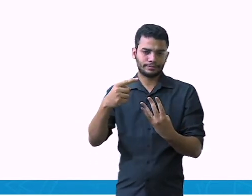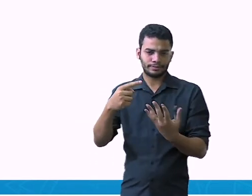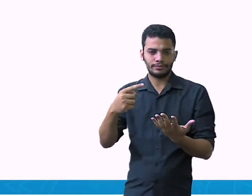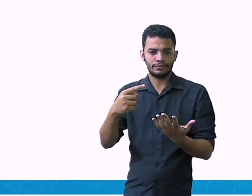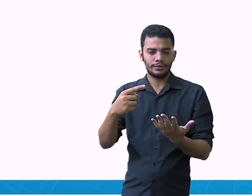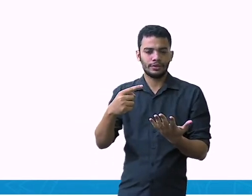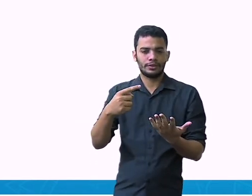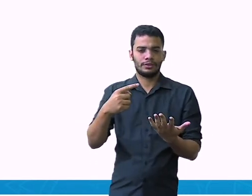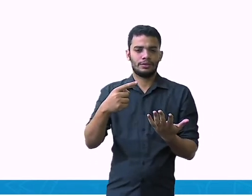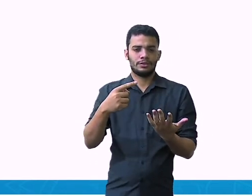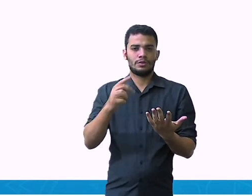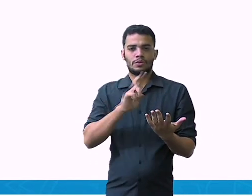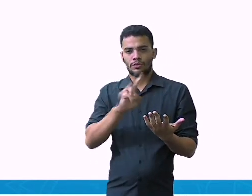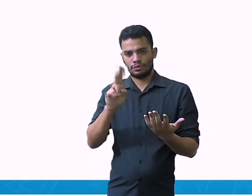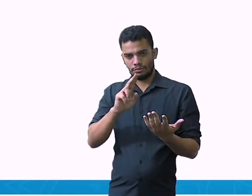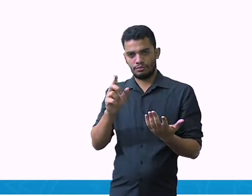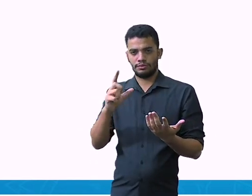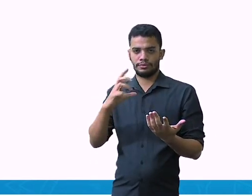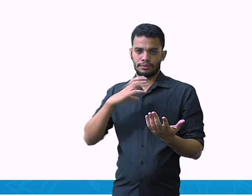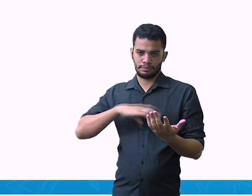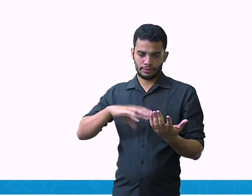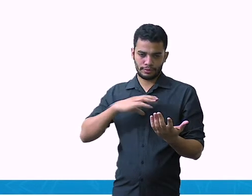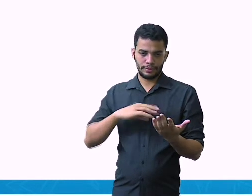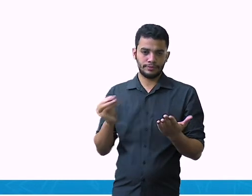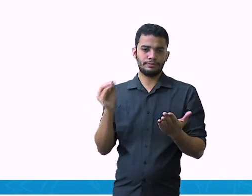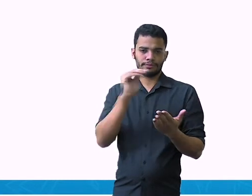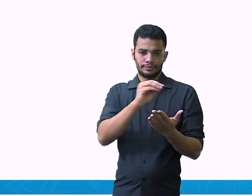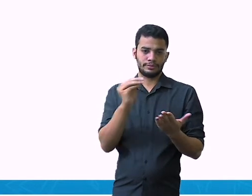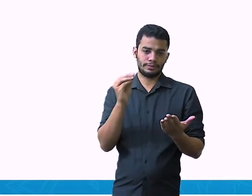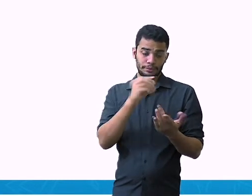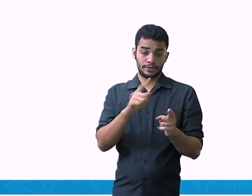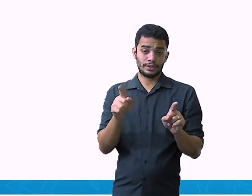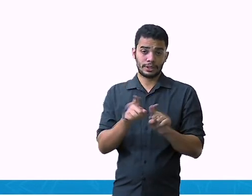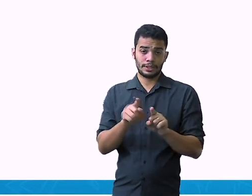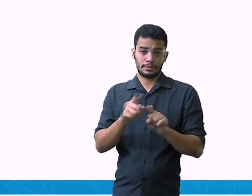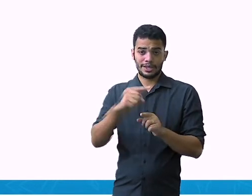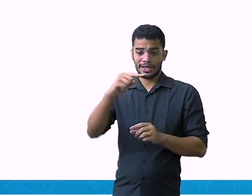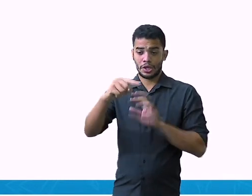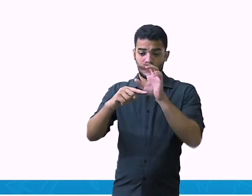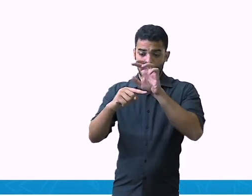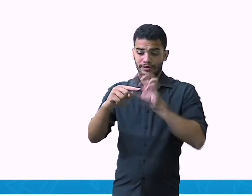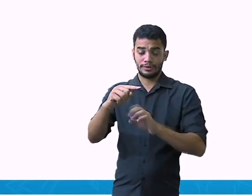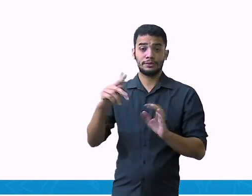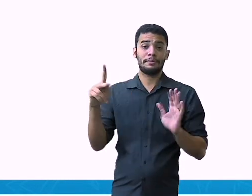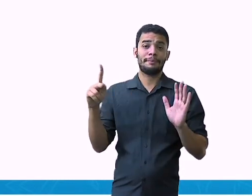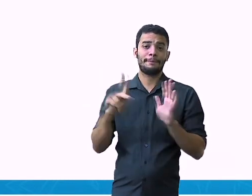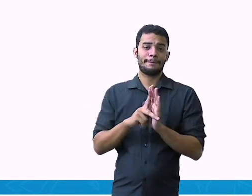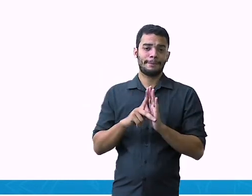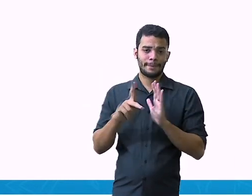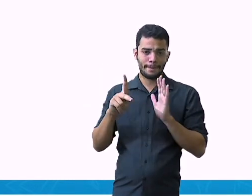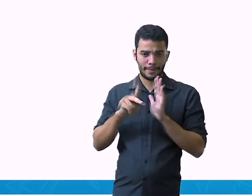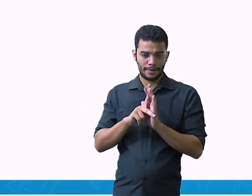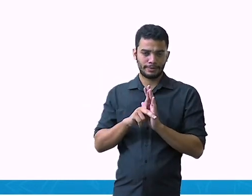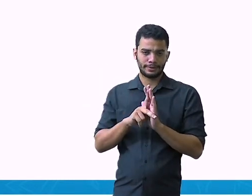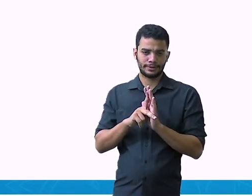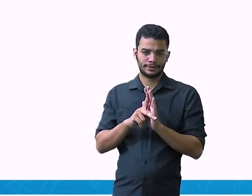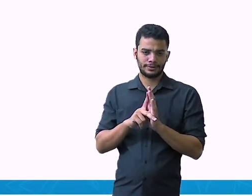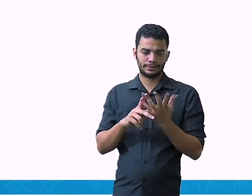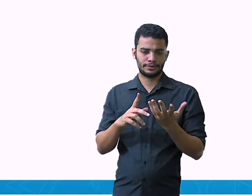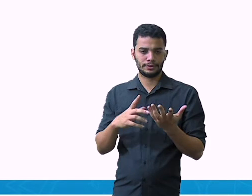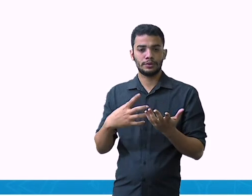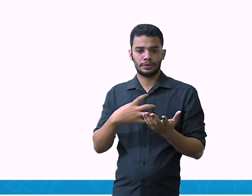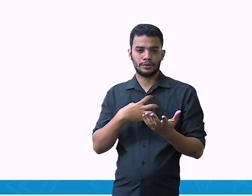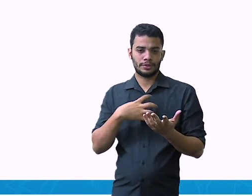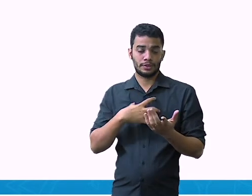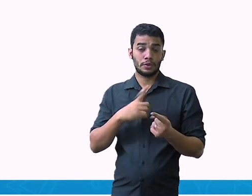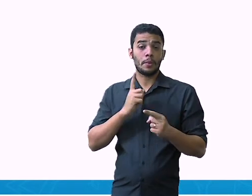se lê 3 quartos e ela é uma fração própria, porque o numerador é menor